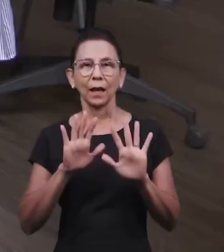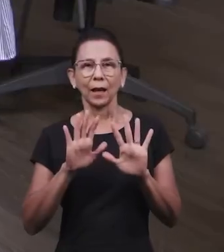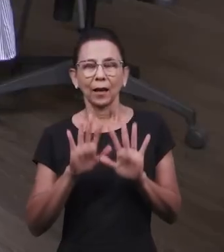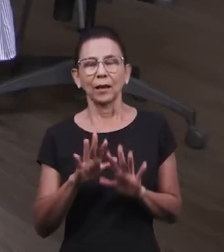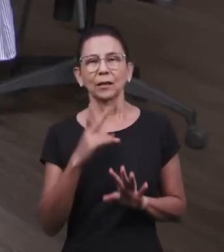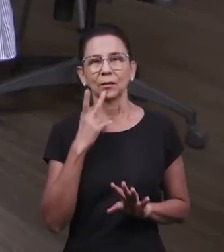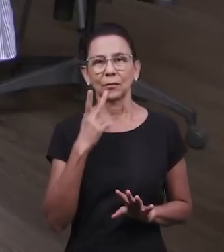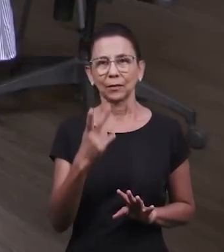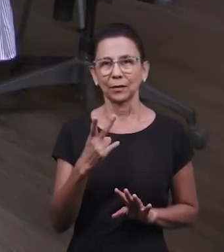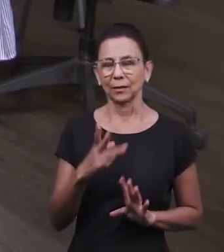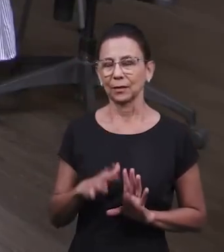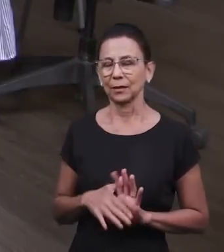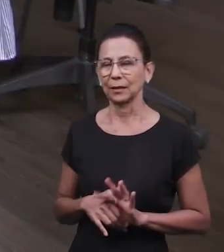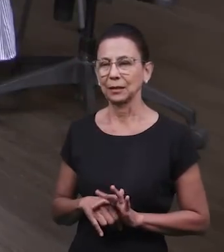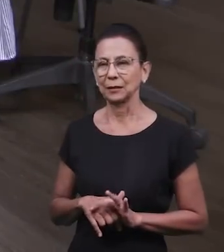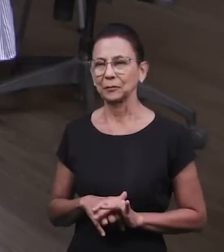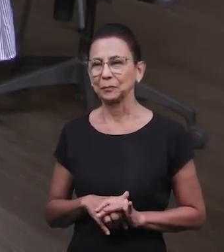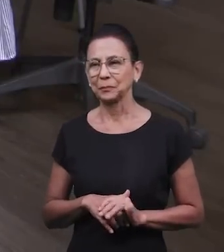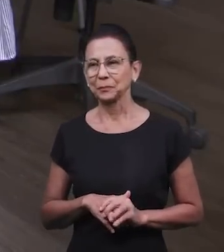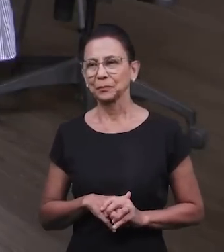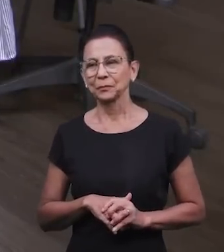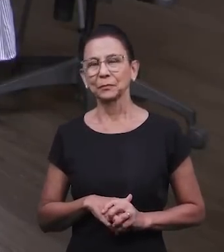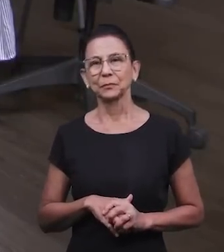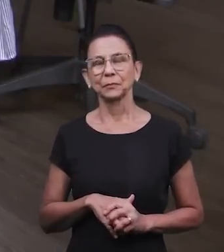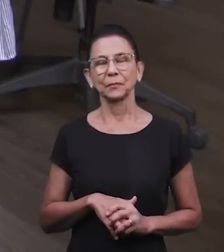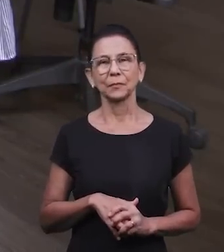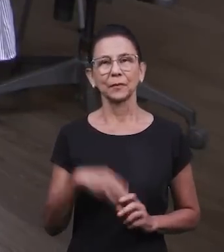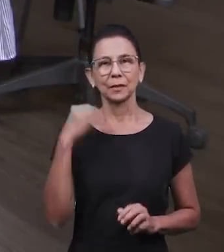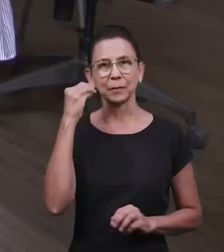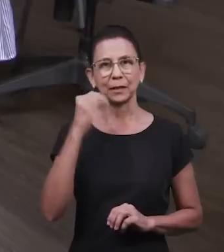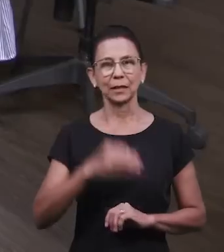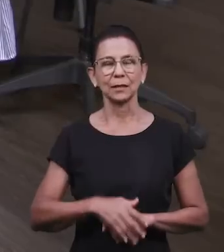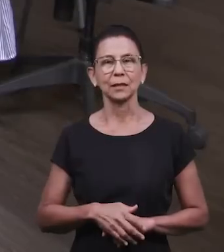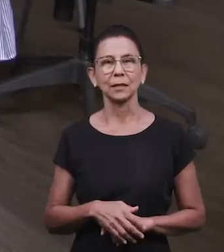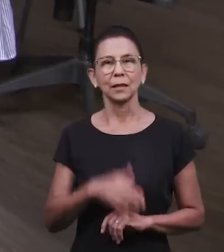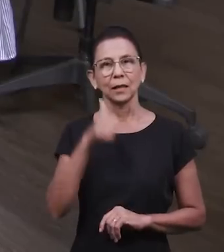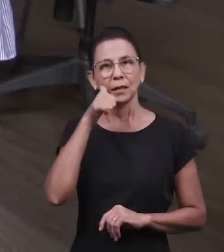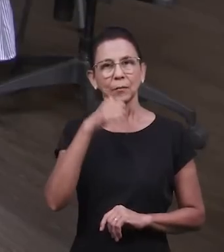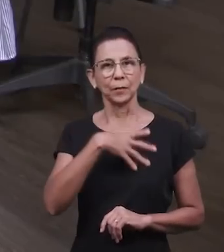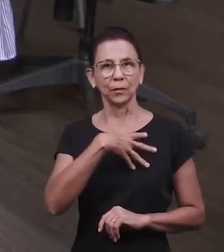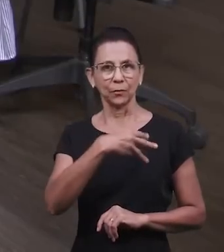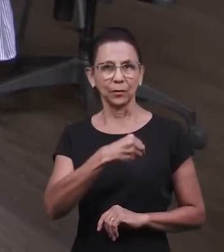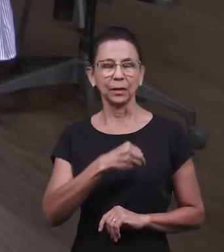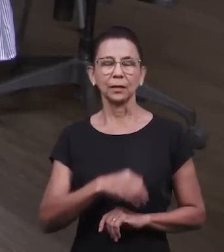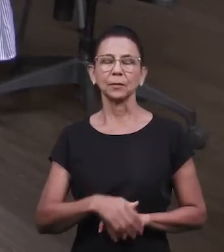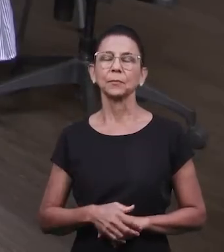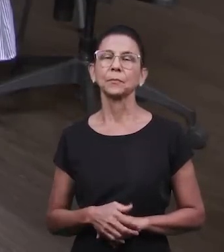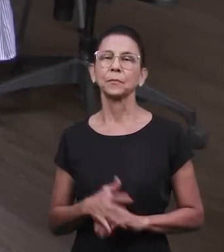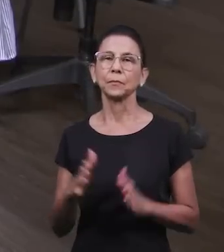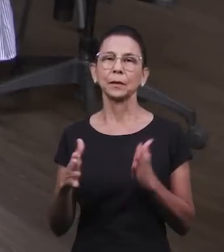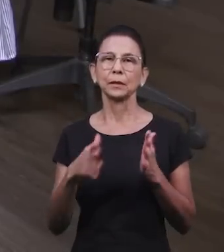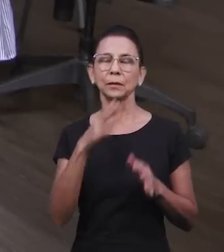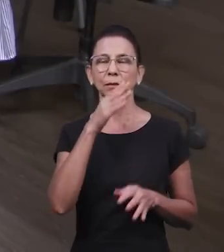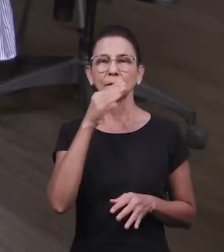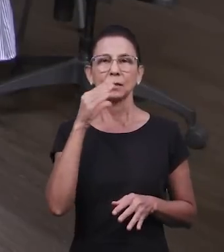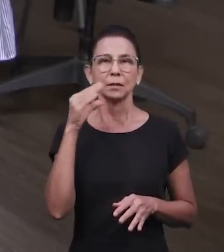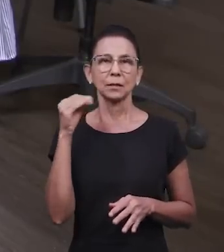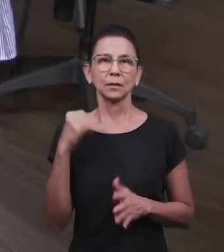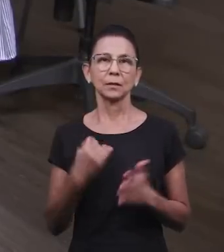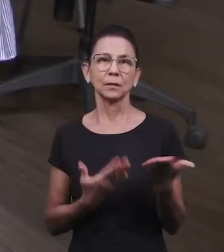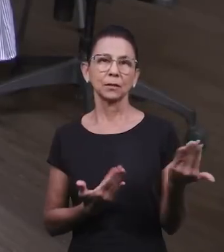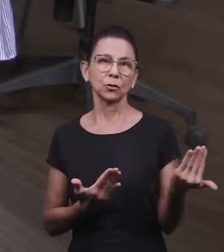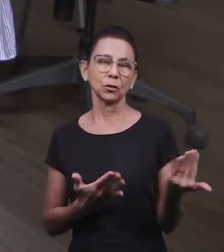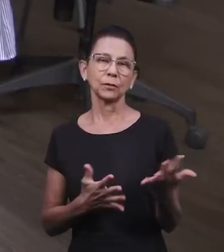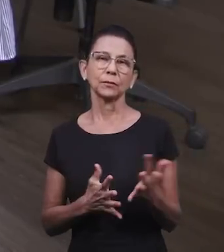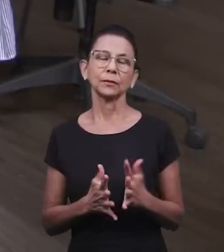minha experiência, né? A minha filha, por exemplo, ela passou por esse período de adolescência e juventude e passa por